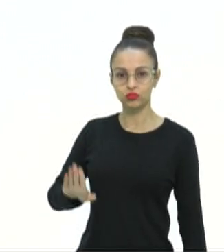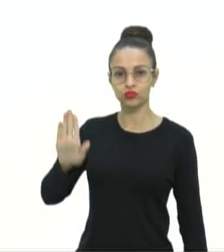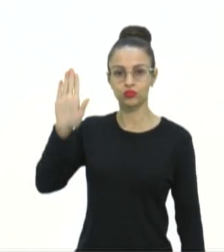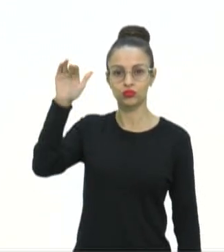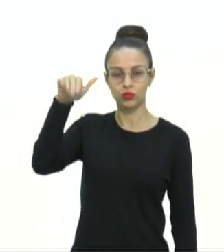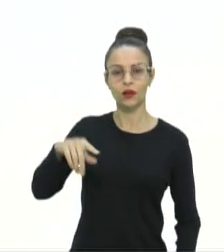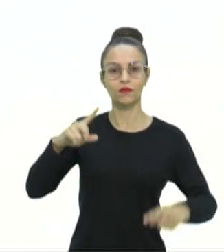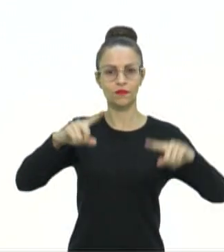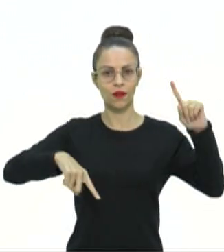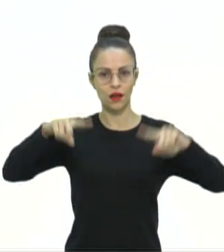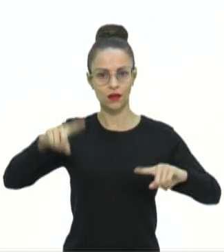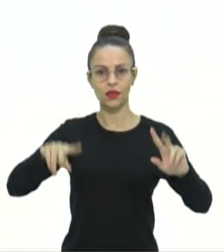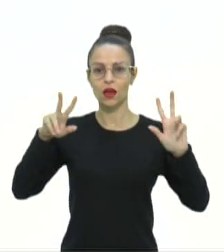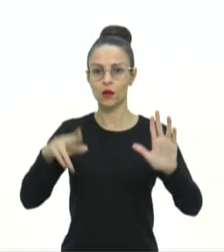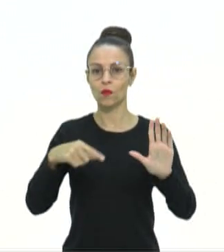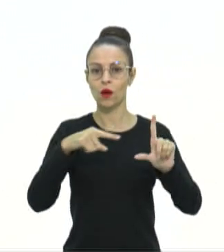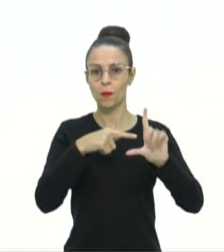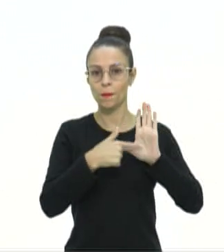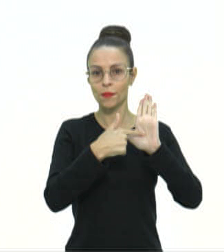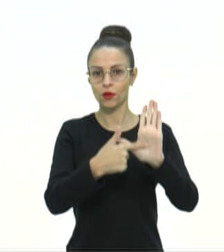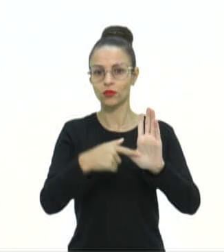como mostra a figura a seguir.